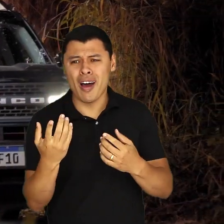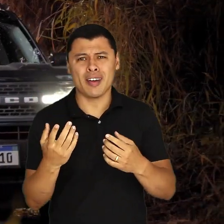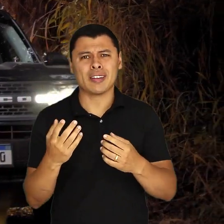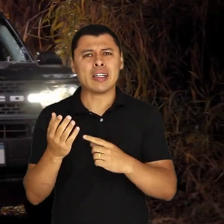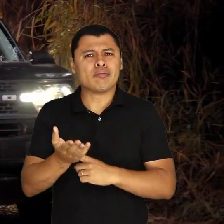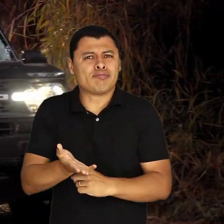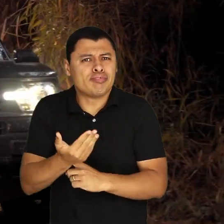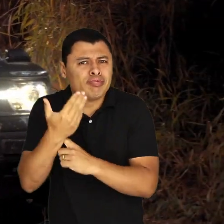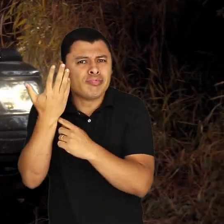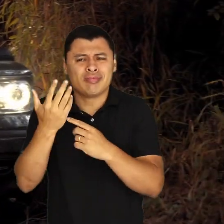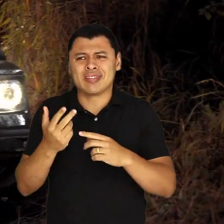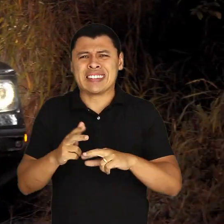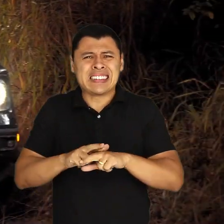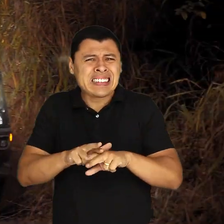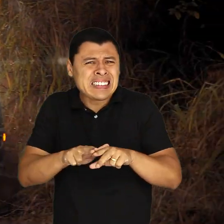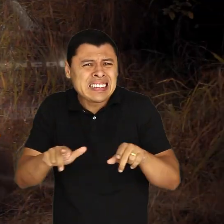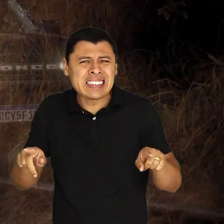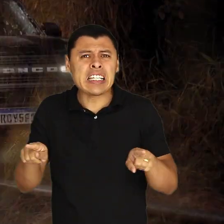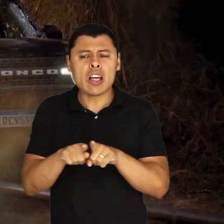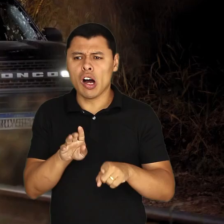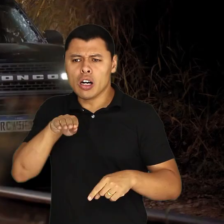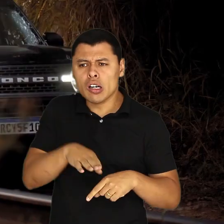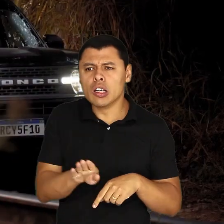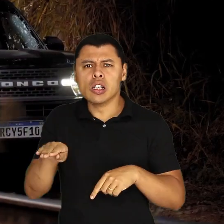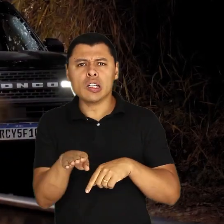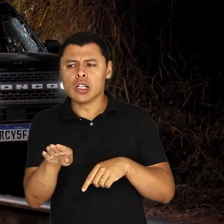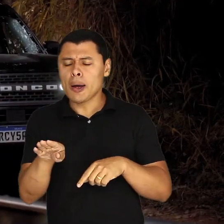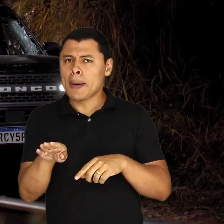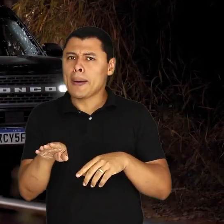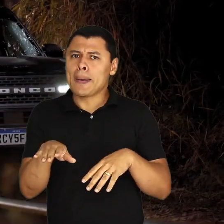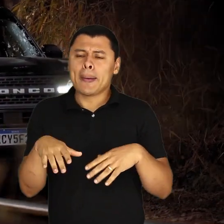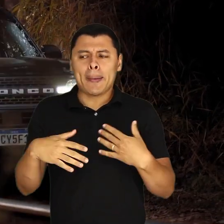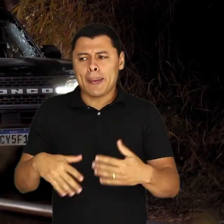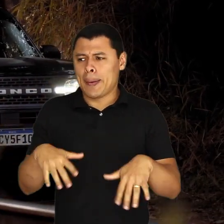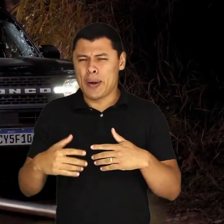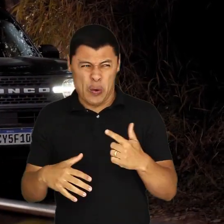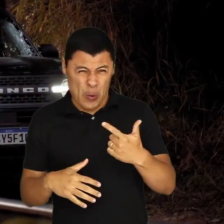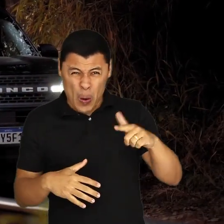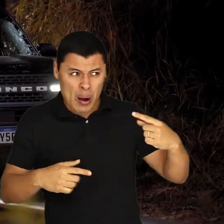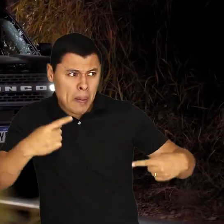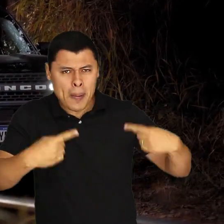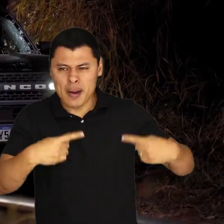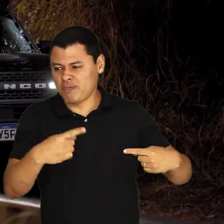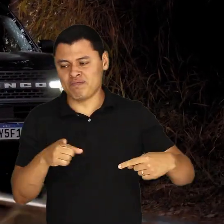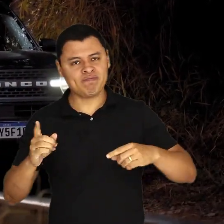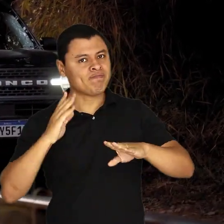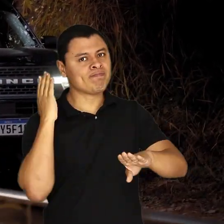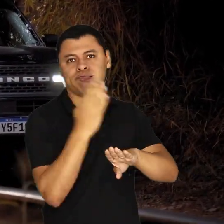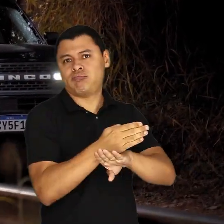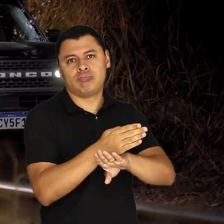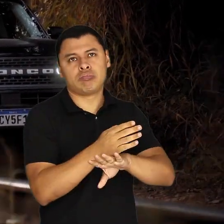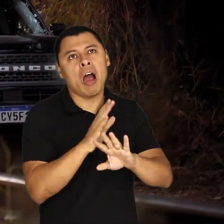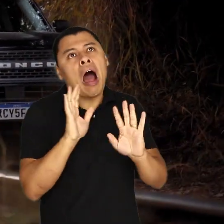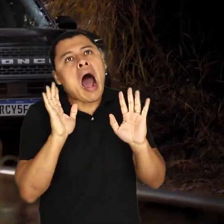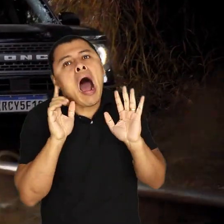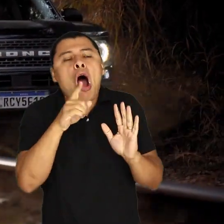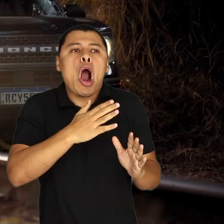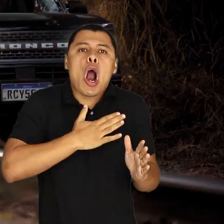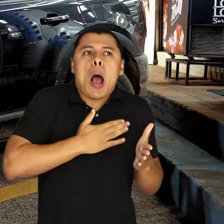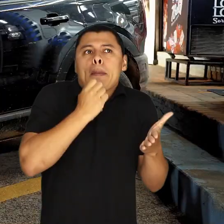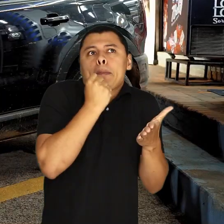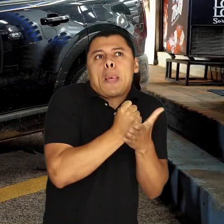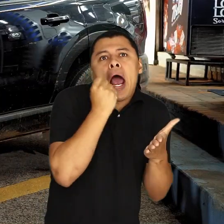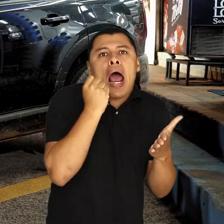tanto conectividade quanto sistema off-road. Difícil, para esses realmente você só escolheria por uma questão de marca, de